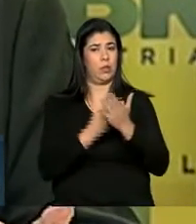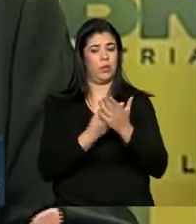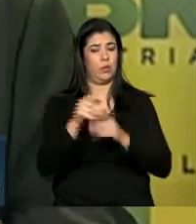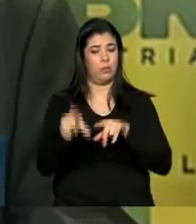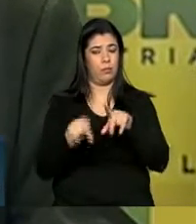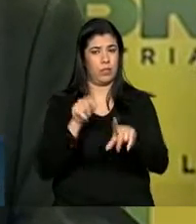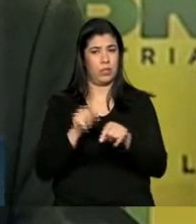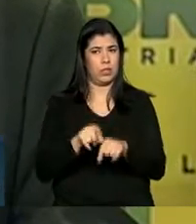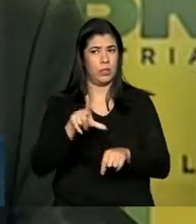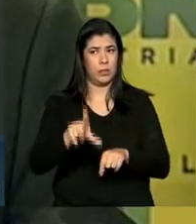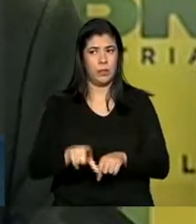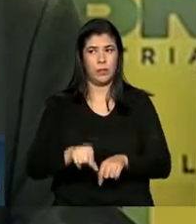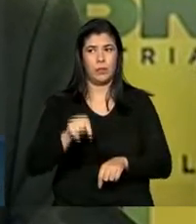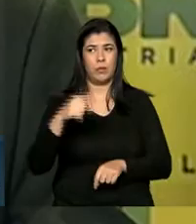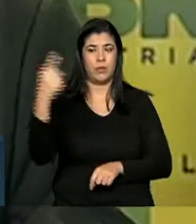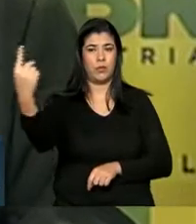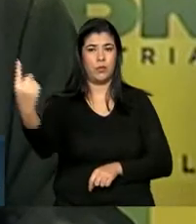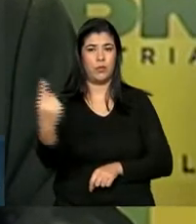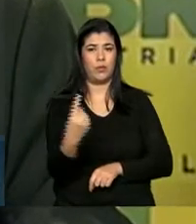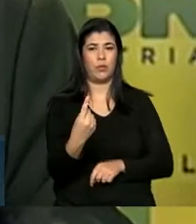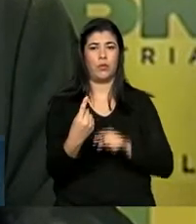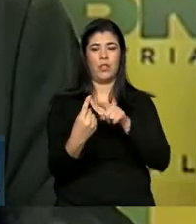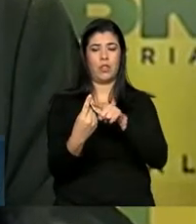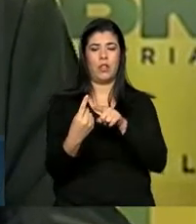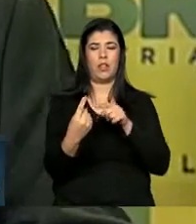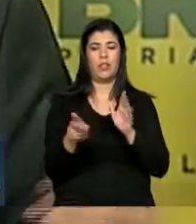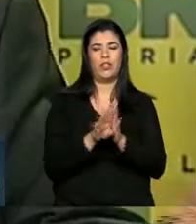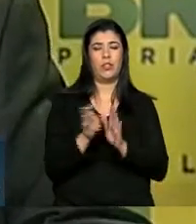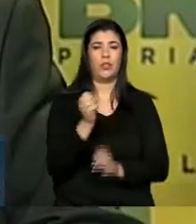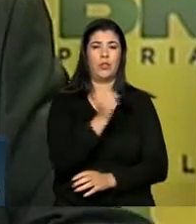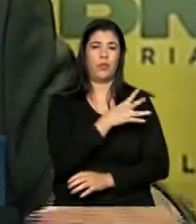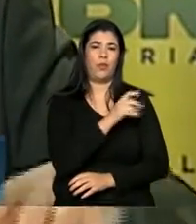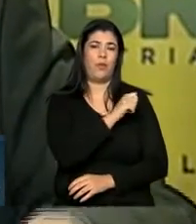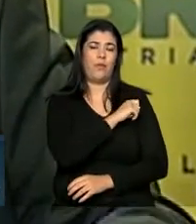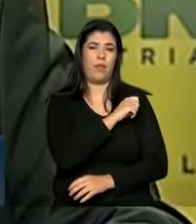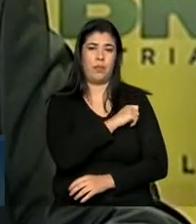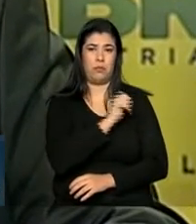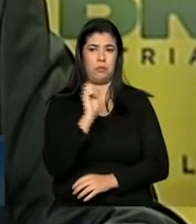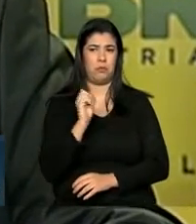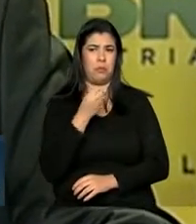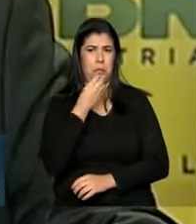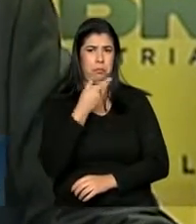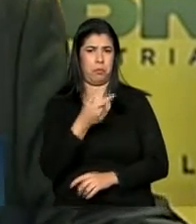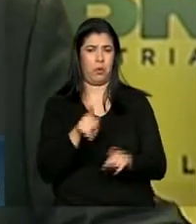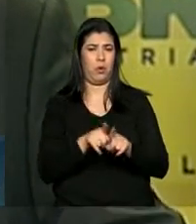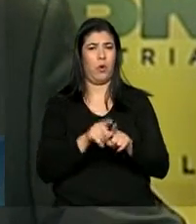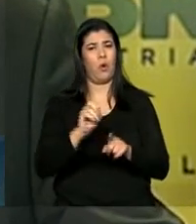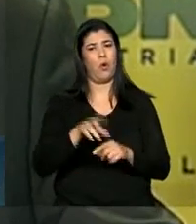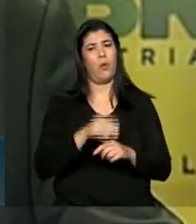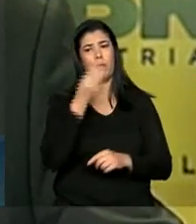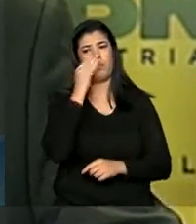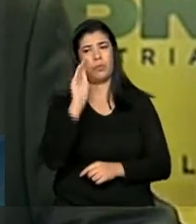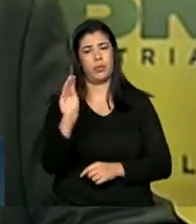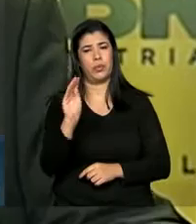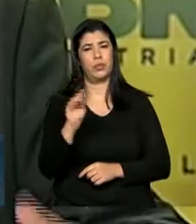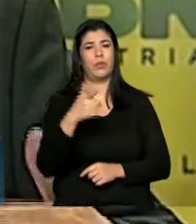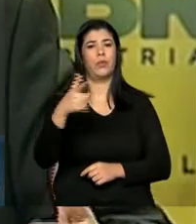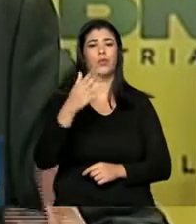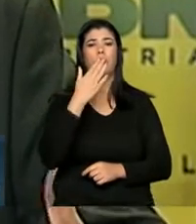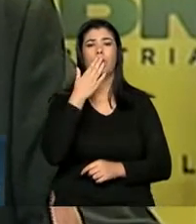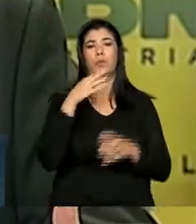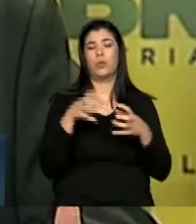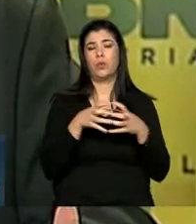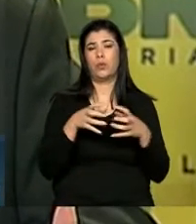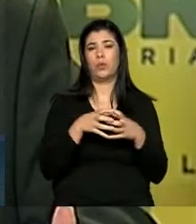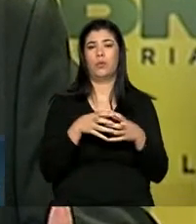aluno brilhante de outra escola para o seu 3º ano, ou ela exclui os seus alunos menos, que